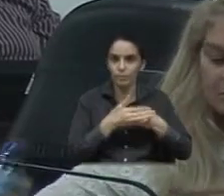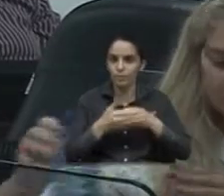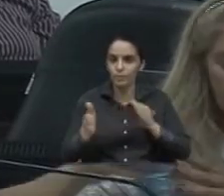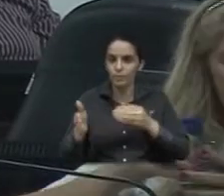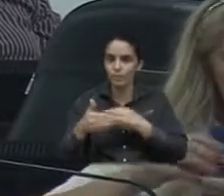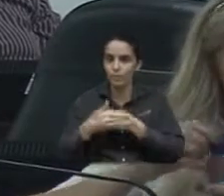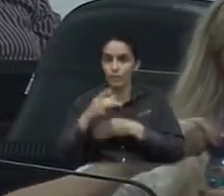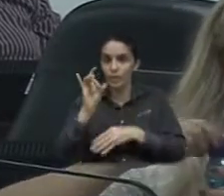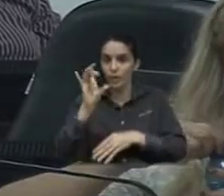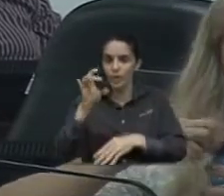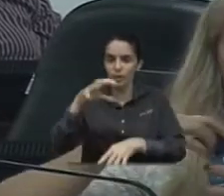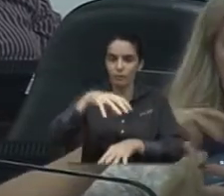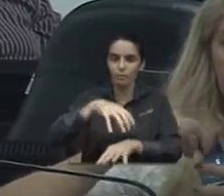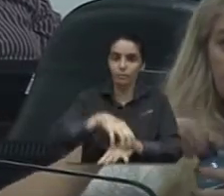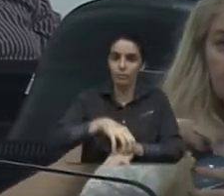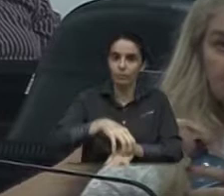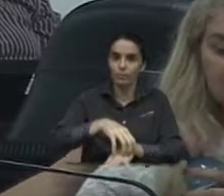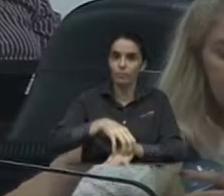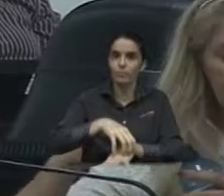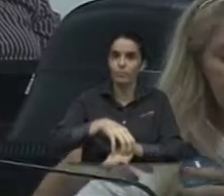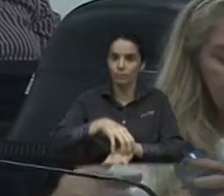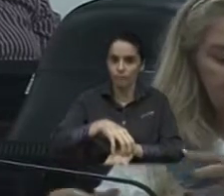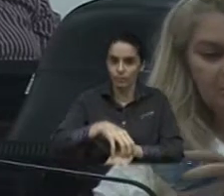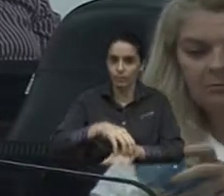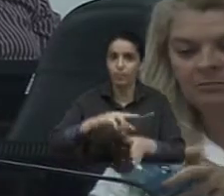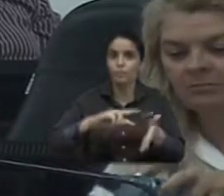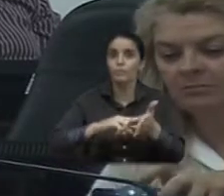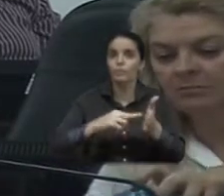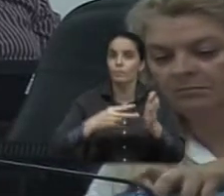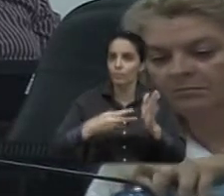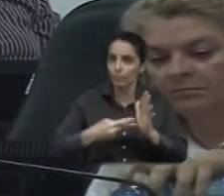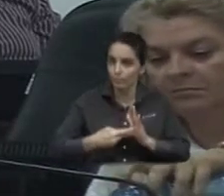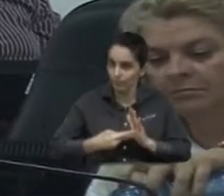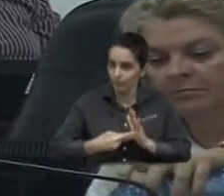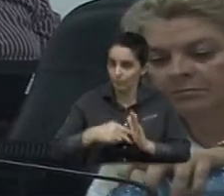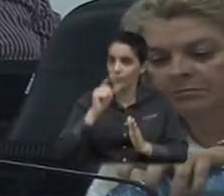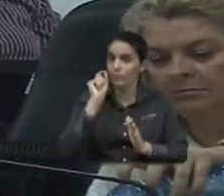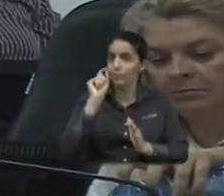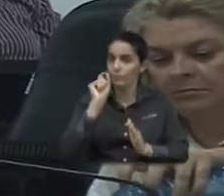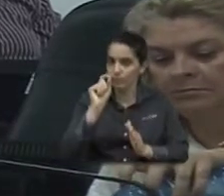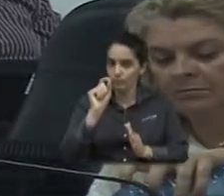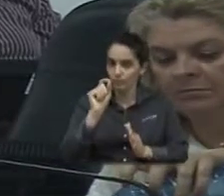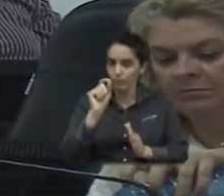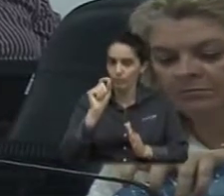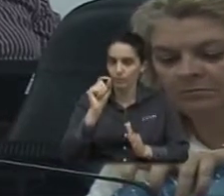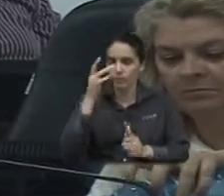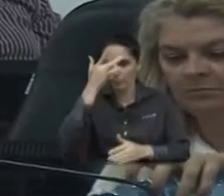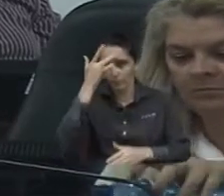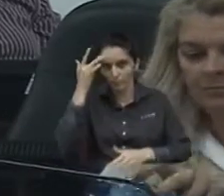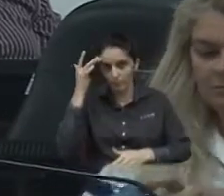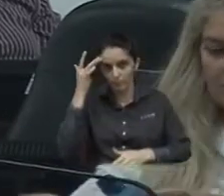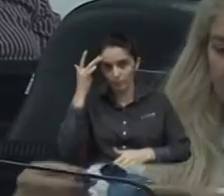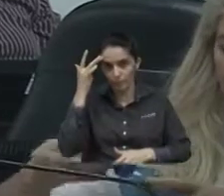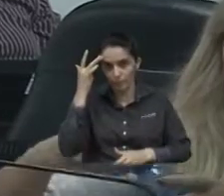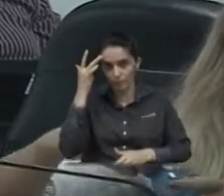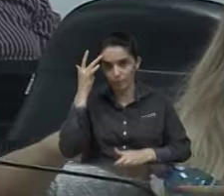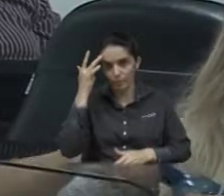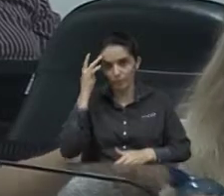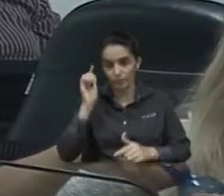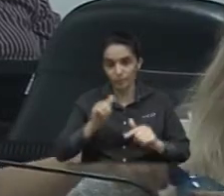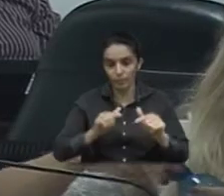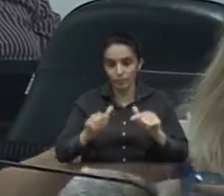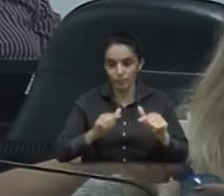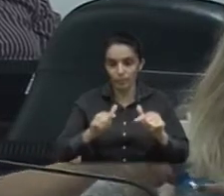no centro da cidade de Limeira. Isso significa dizer que os comerciantes da nossa cidade